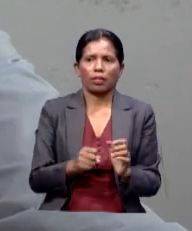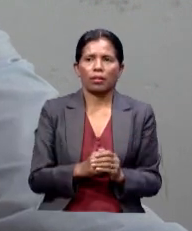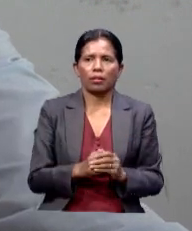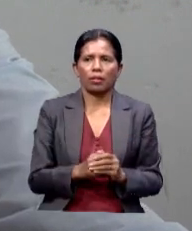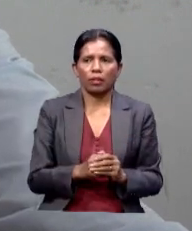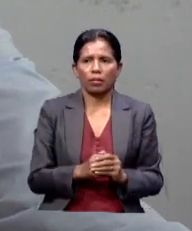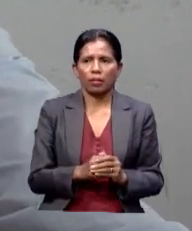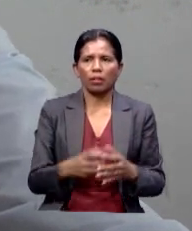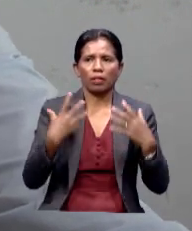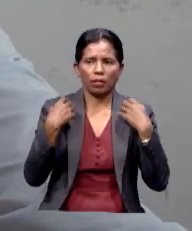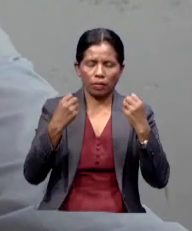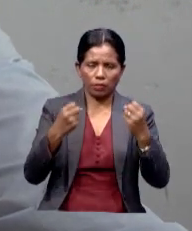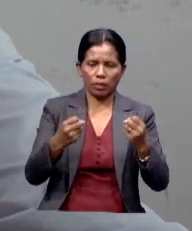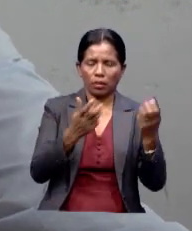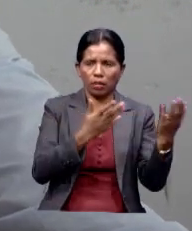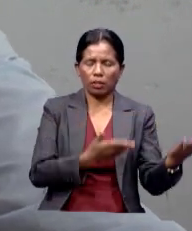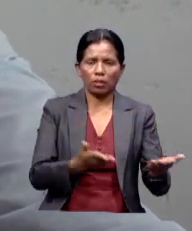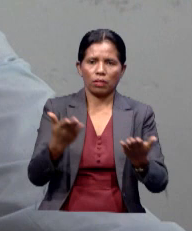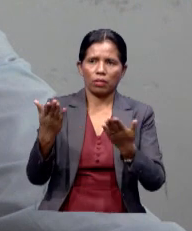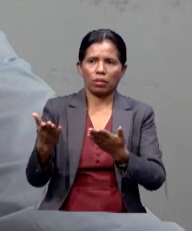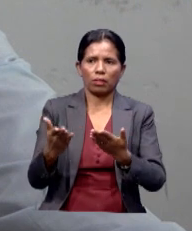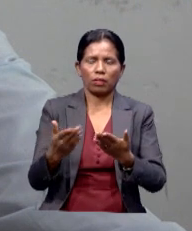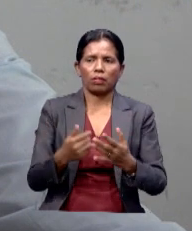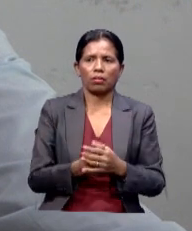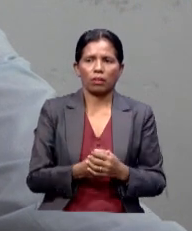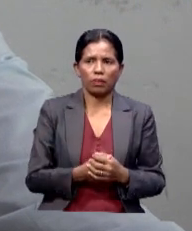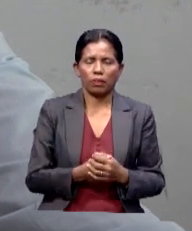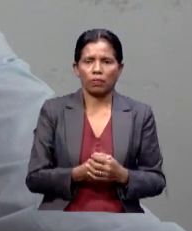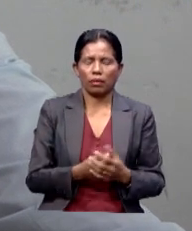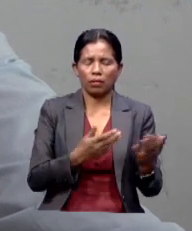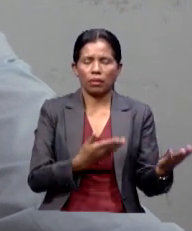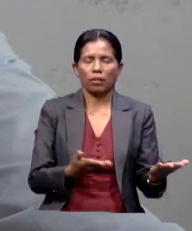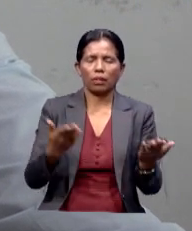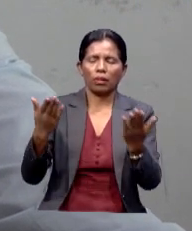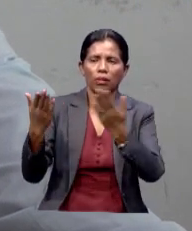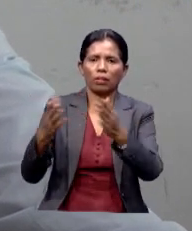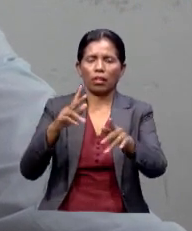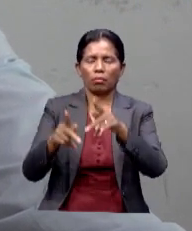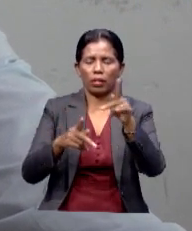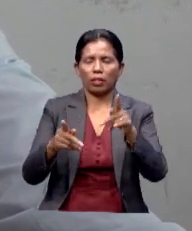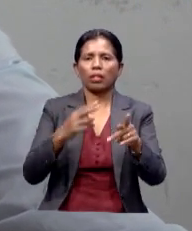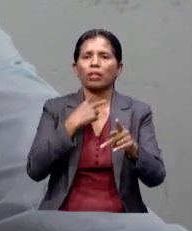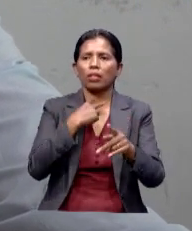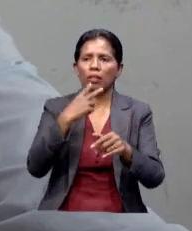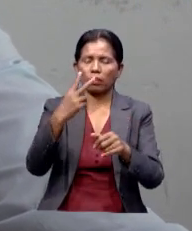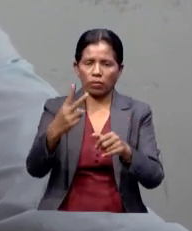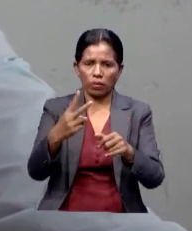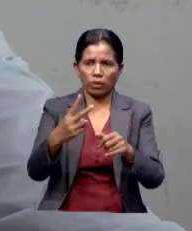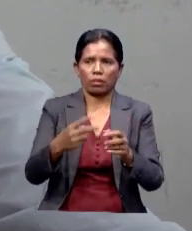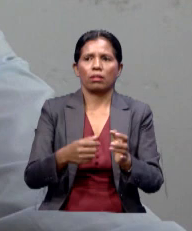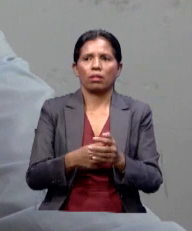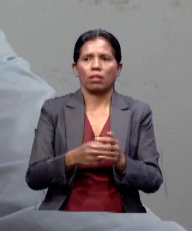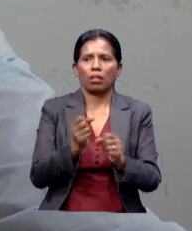ninia forsa lori ba lori consumidor sira ninia liang